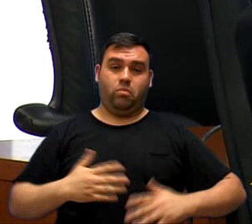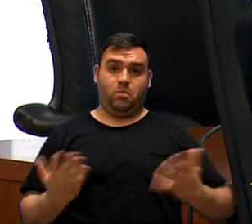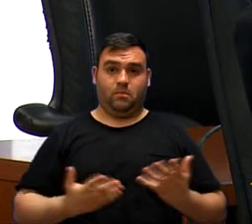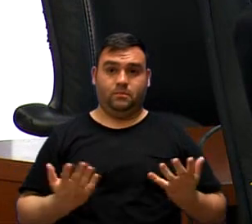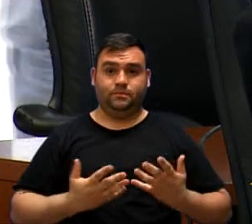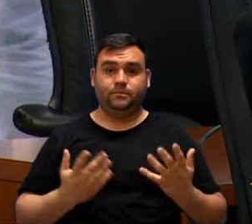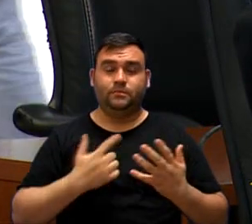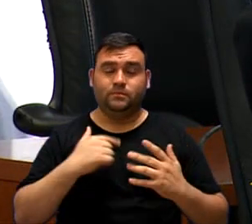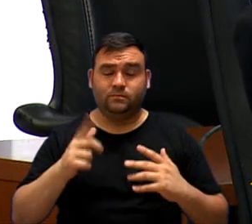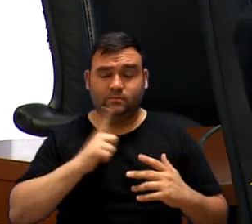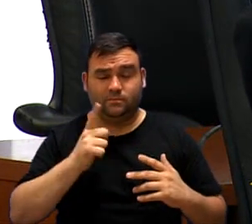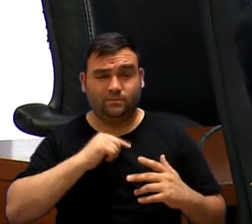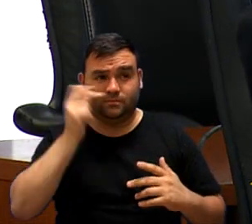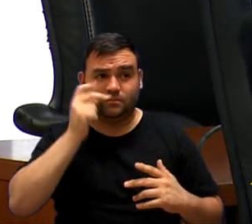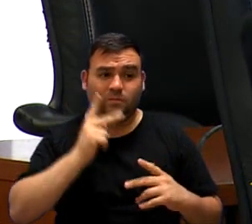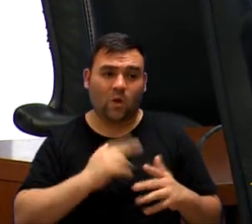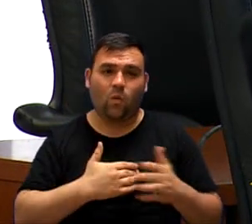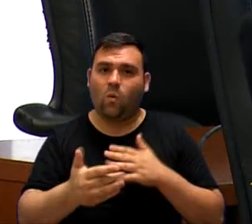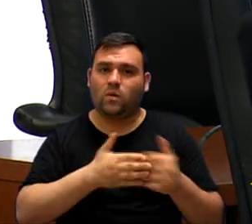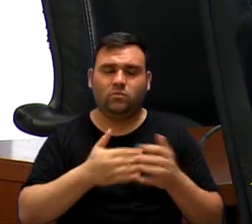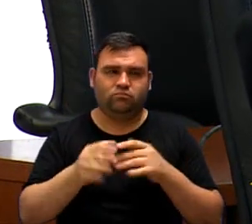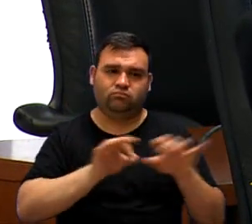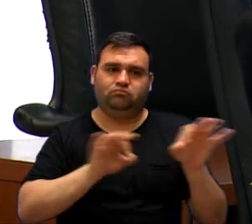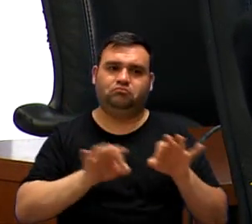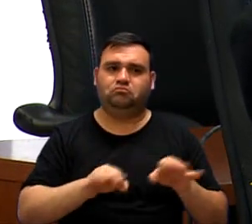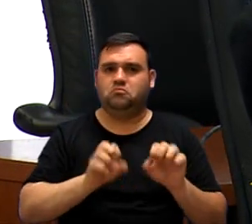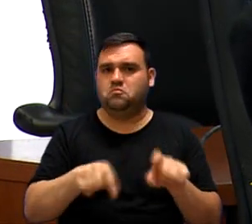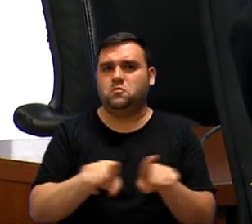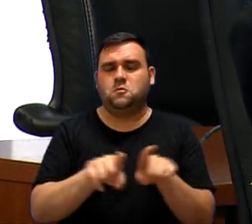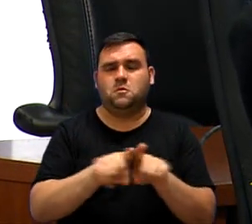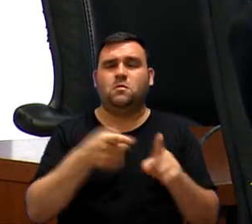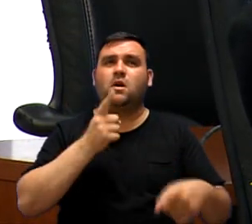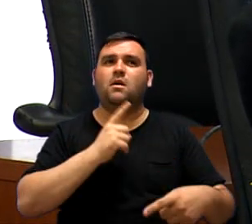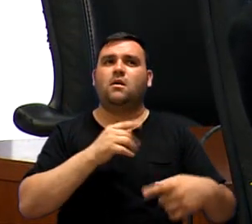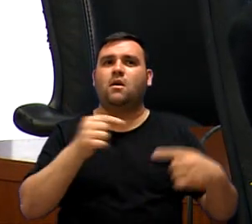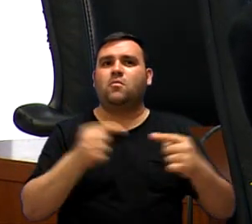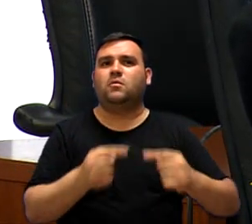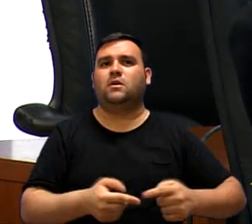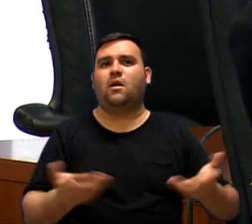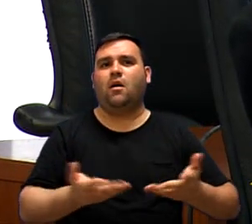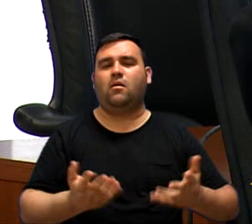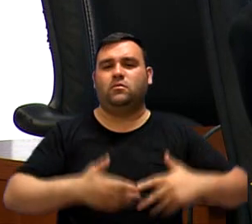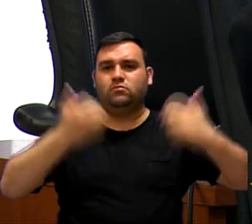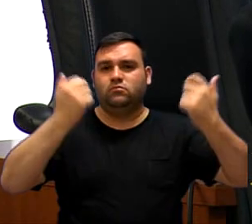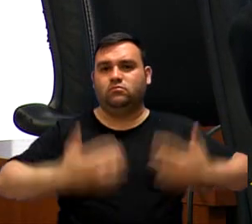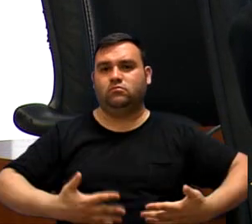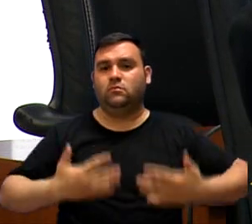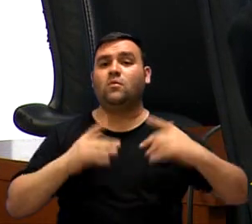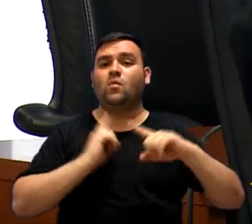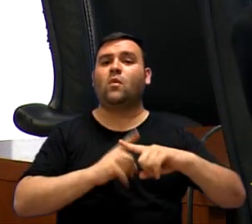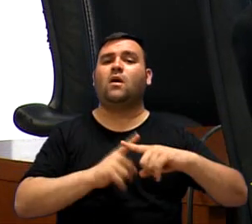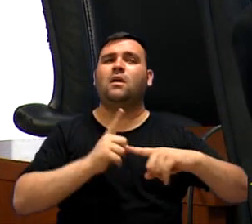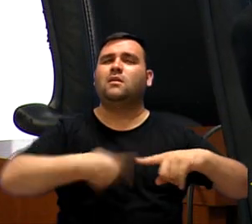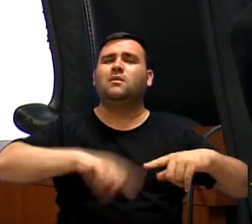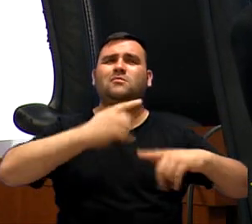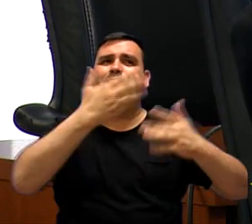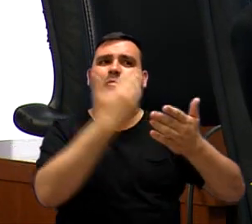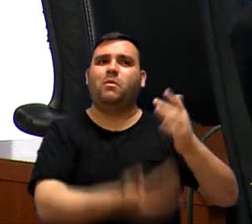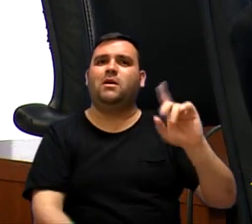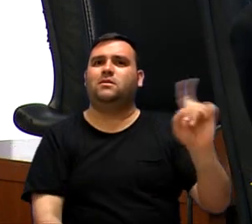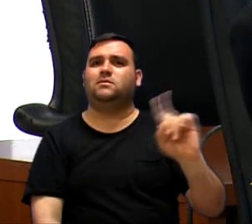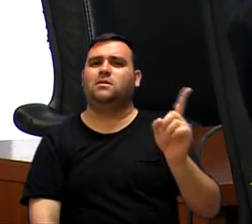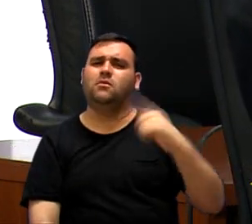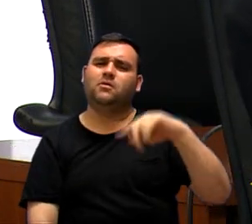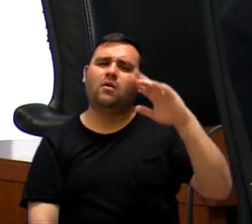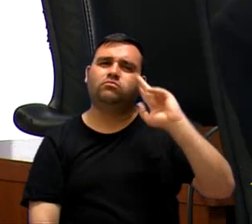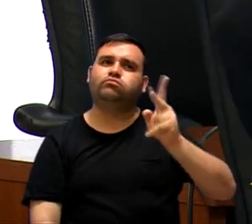no radar para qualquer, mesmo no planejamento, né, na questão aí que se levanta, para não perdermos isso